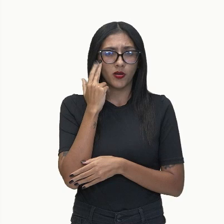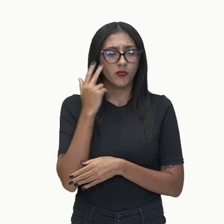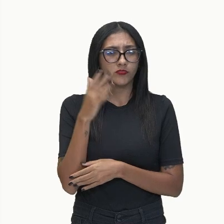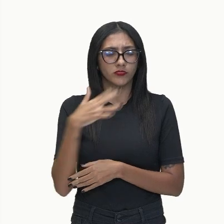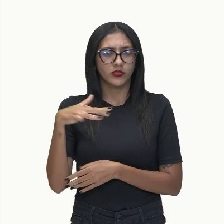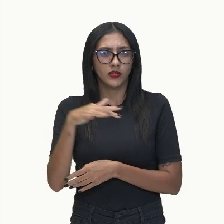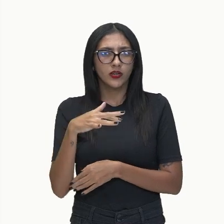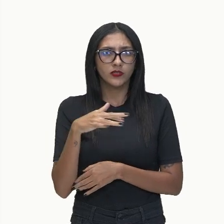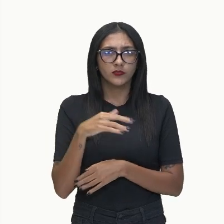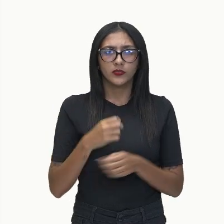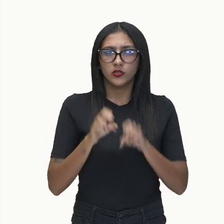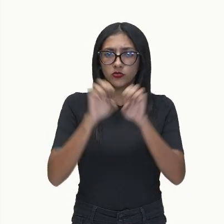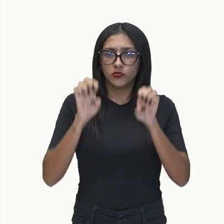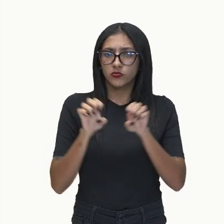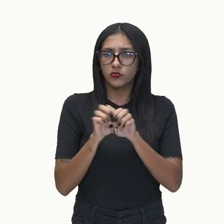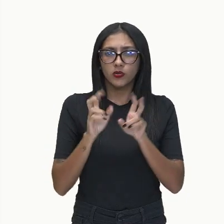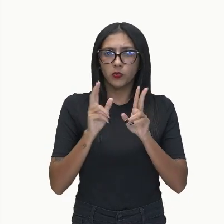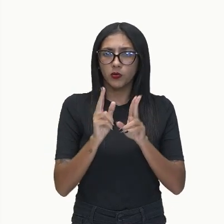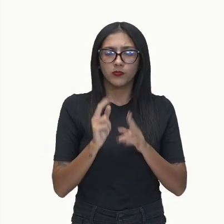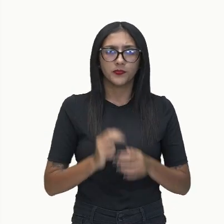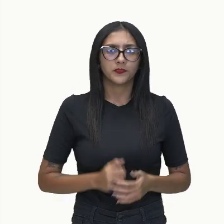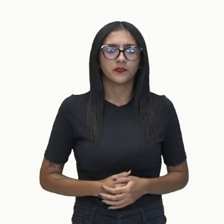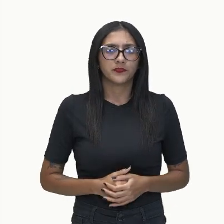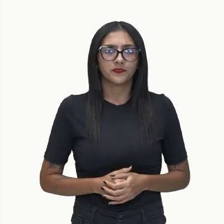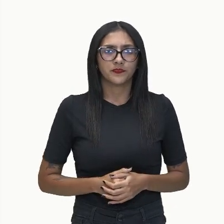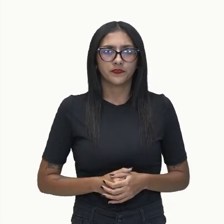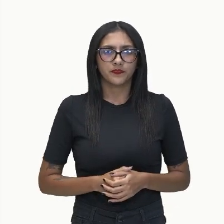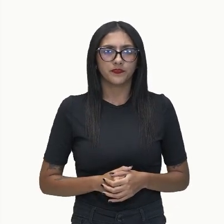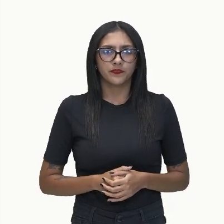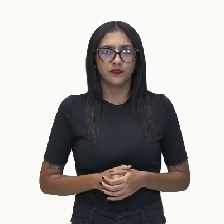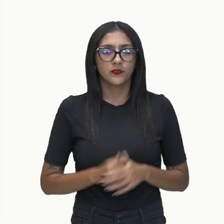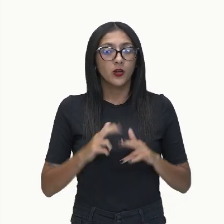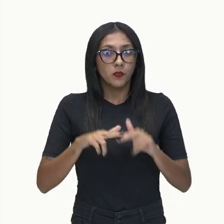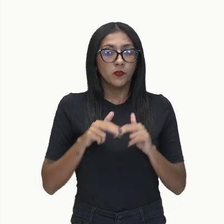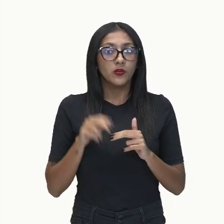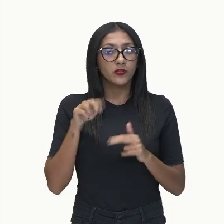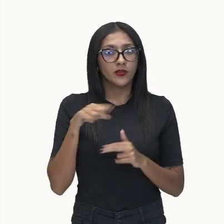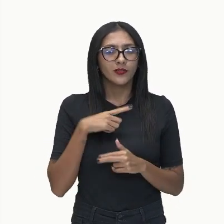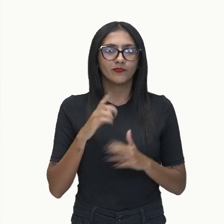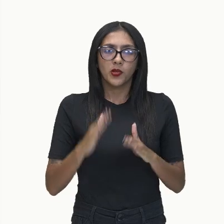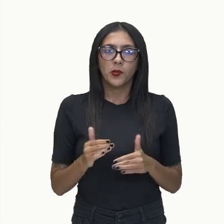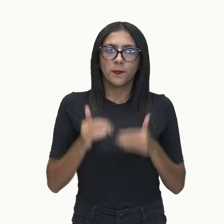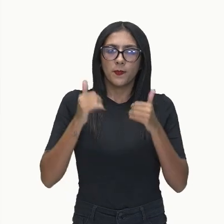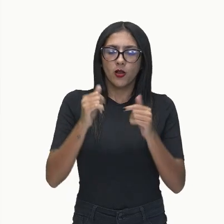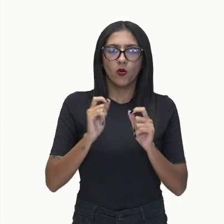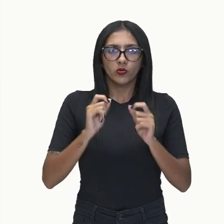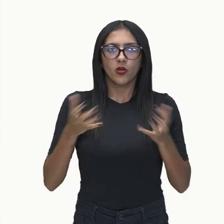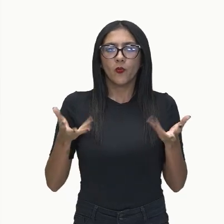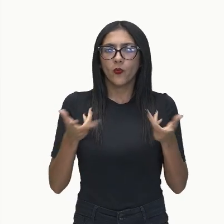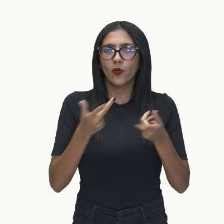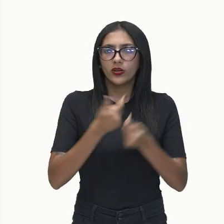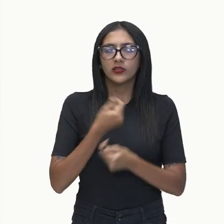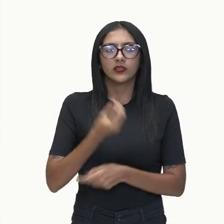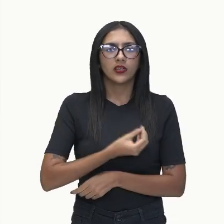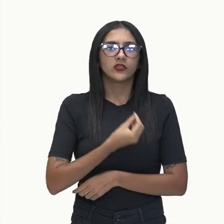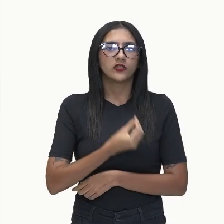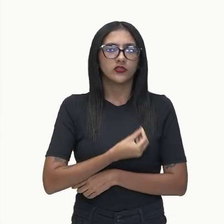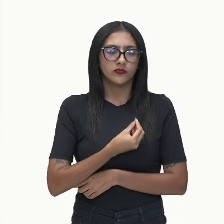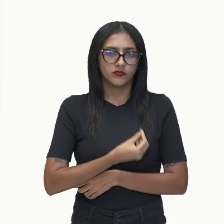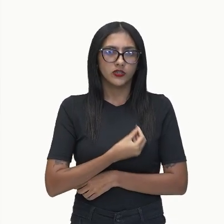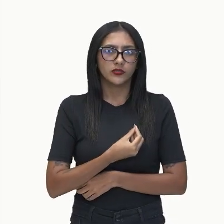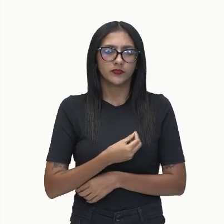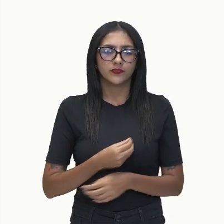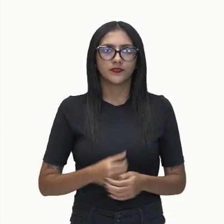se concentrando uma melhor qualidade na área central, na cidade